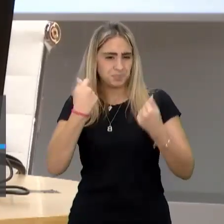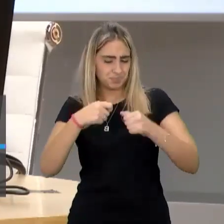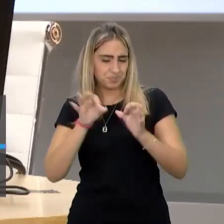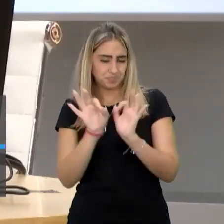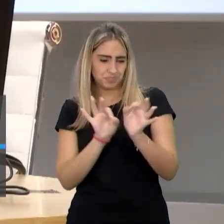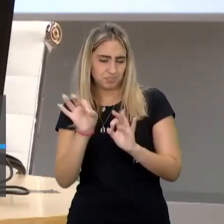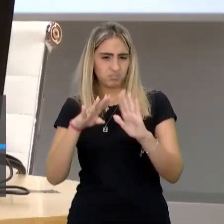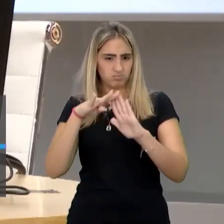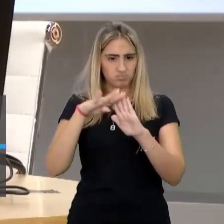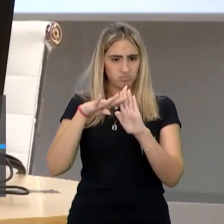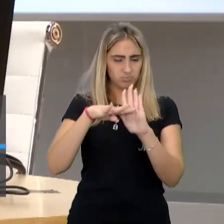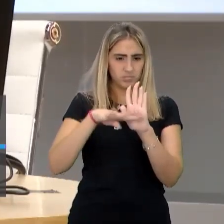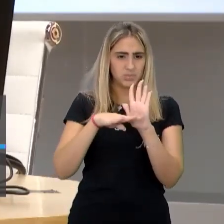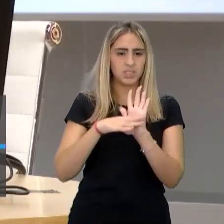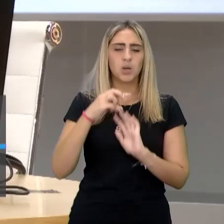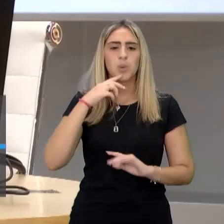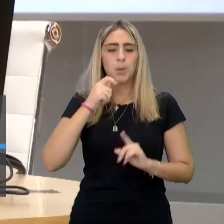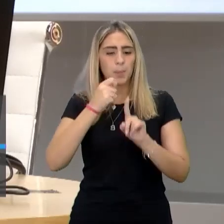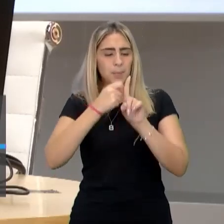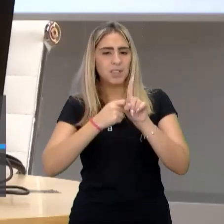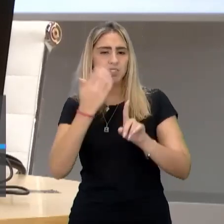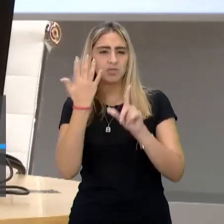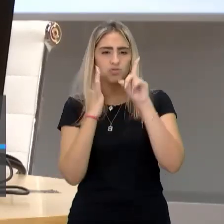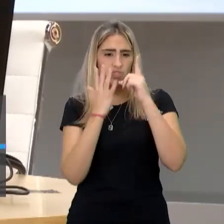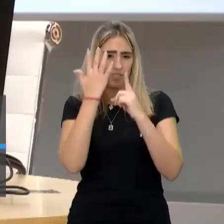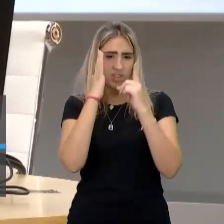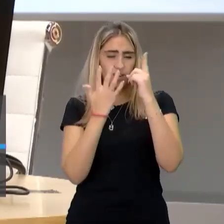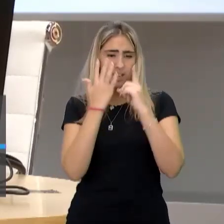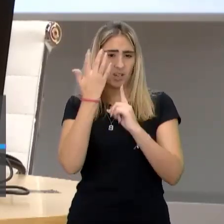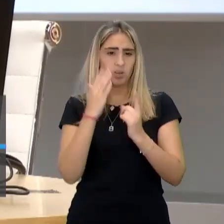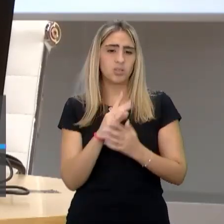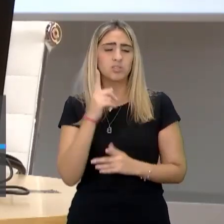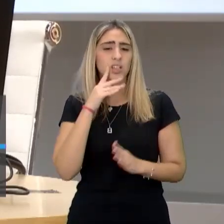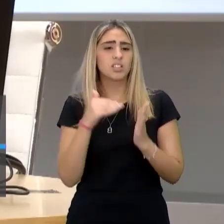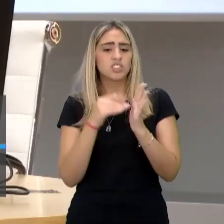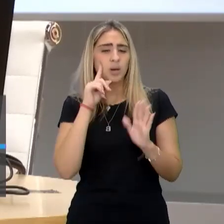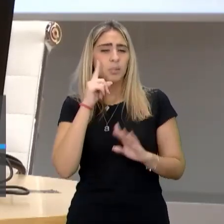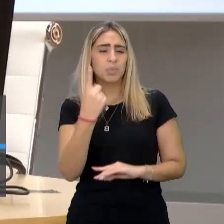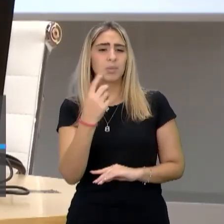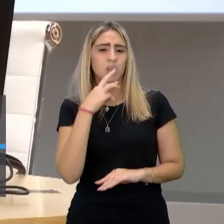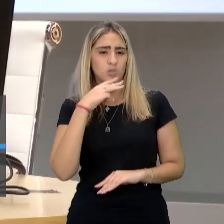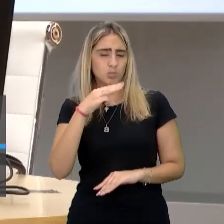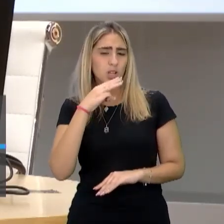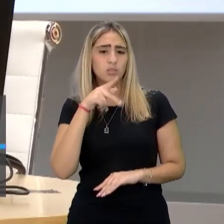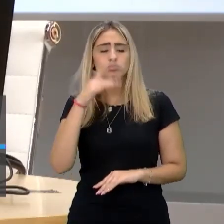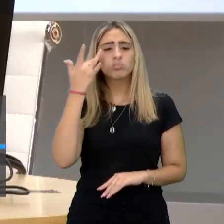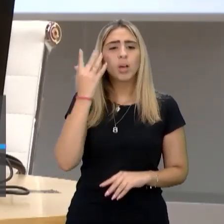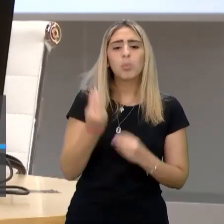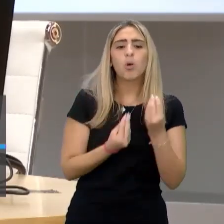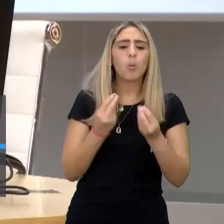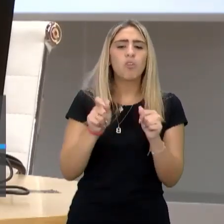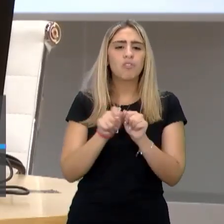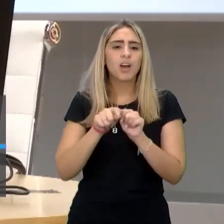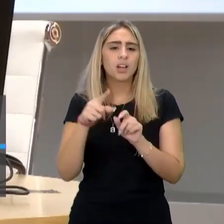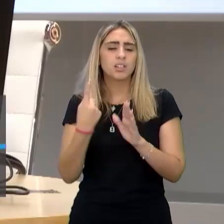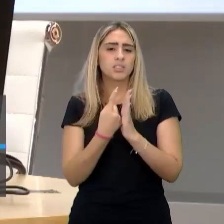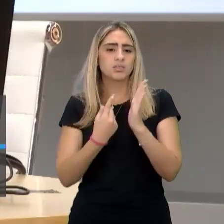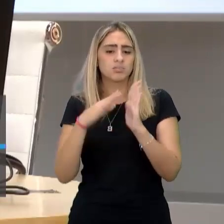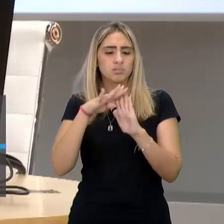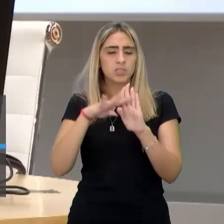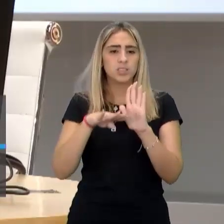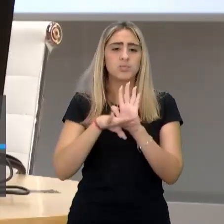agenda, por exemplo, aí do mês de fevereiro e entregar até o dia 1º de março. Mas eles nem sabem como faz essa agenda direito. Então, eles vão